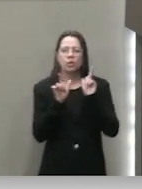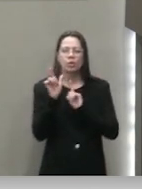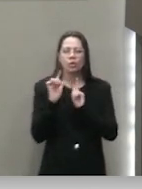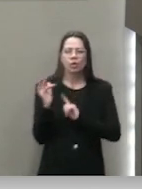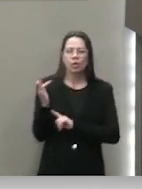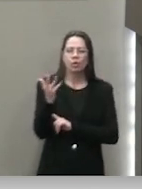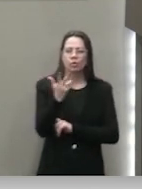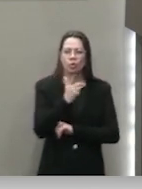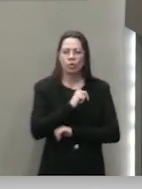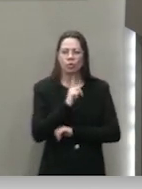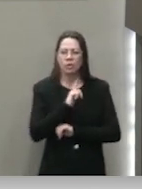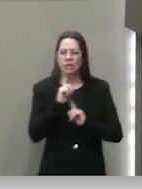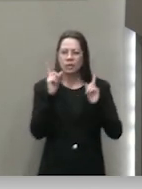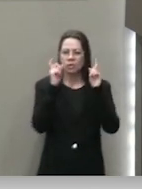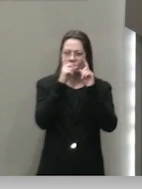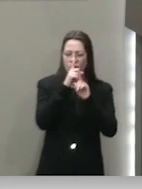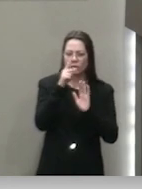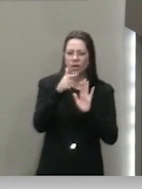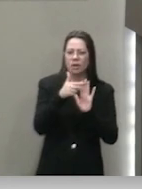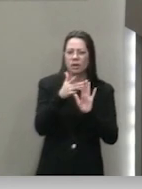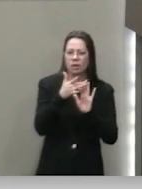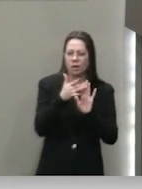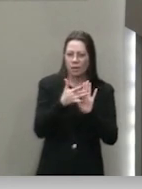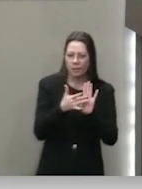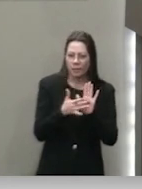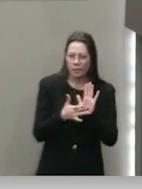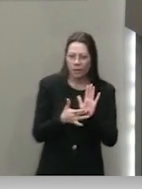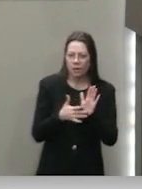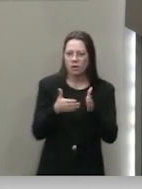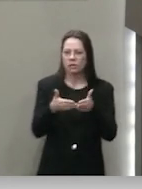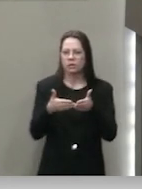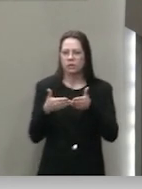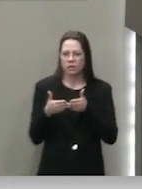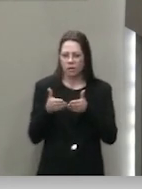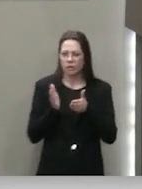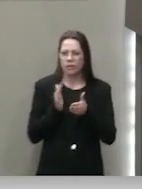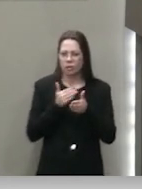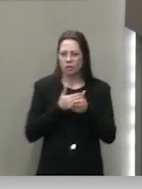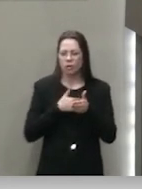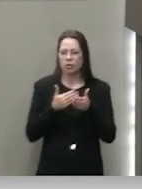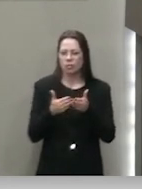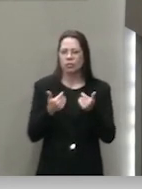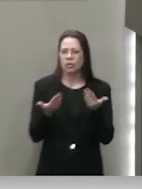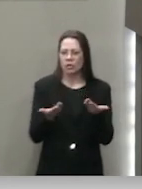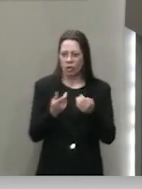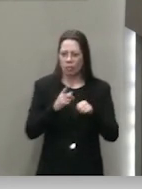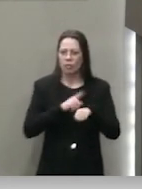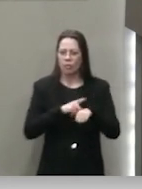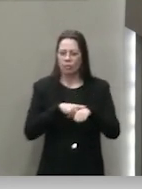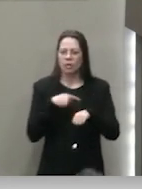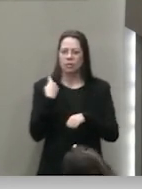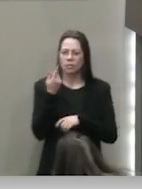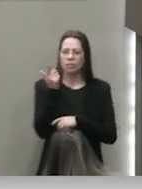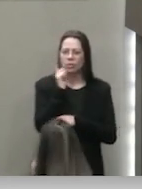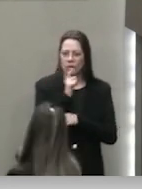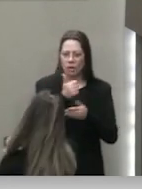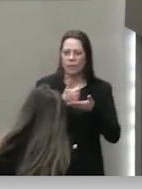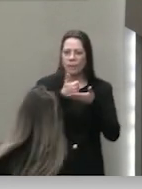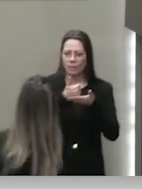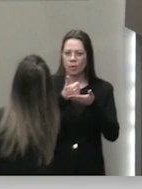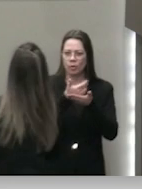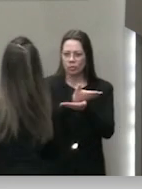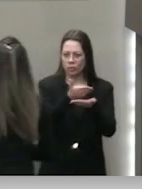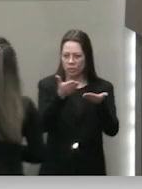veem legitimidade na nossa pauta e defendem as nossas reivindicações. Agora é o momento. A gente conta com o apoio de vocês. Mais uma